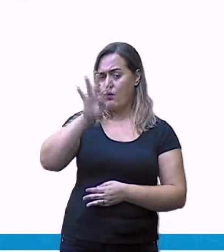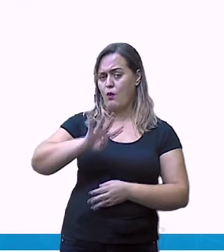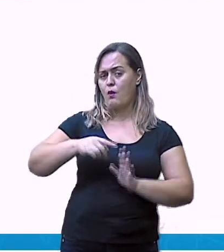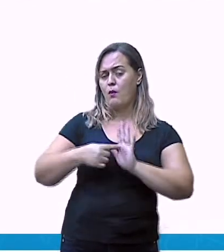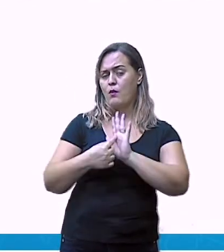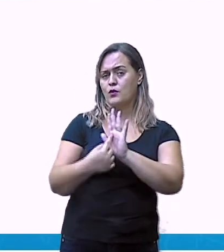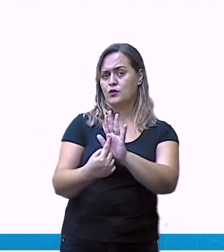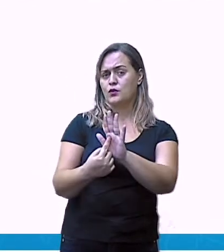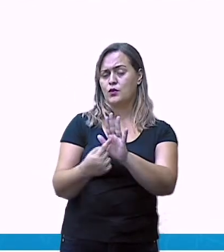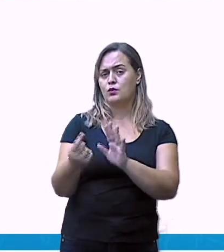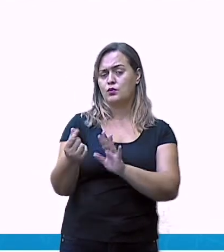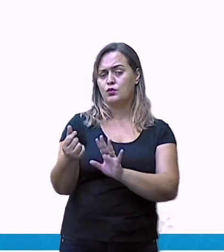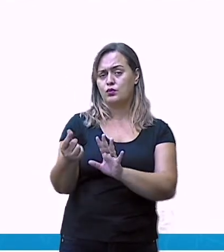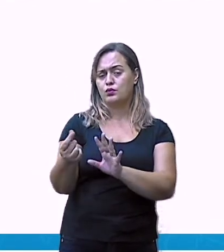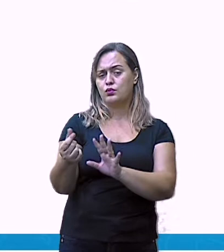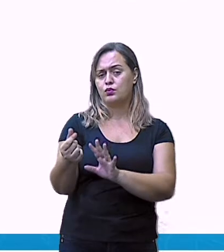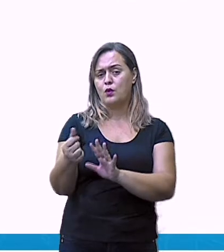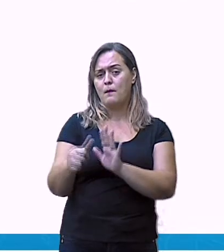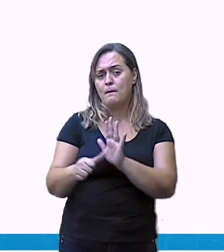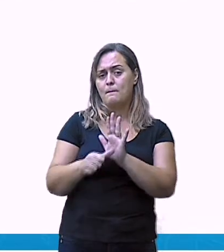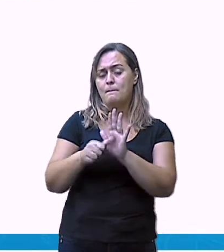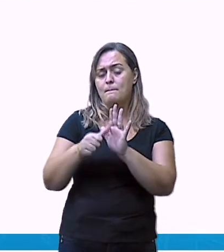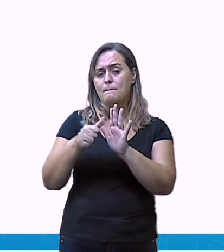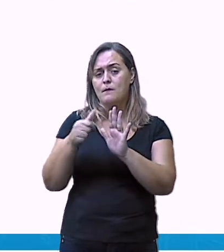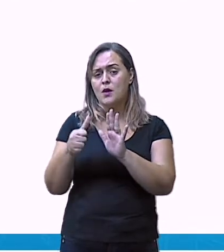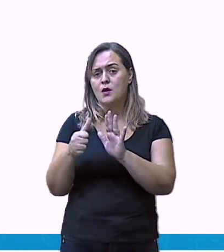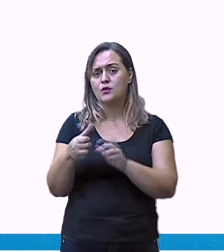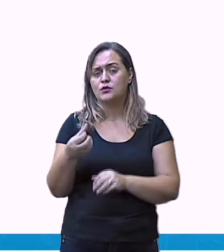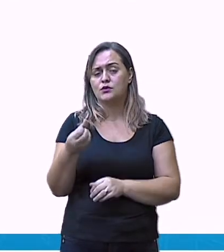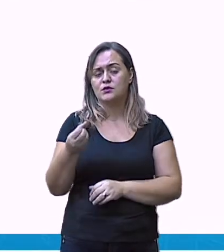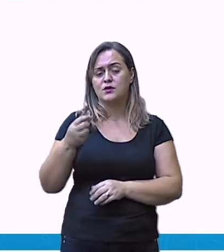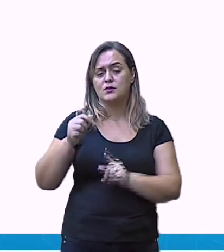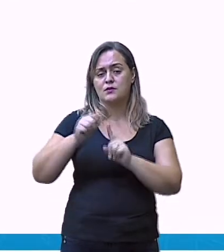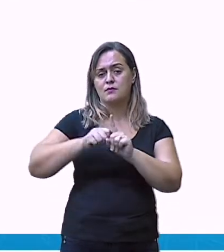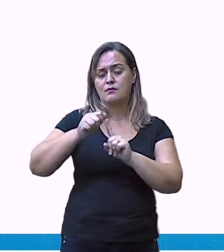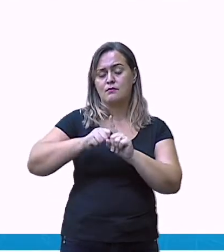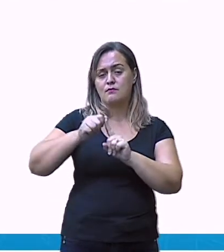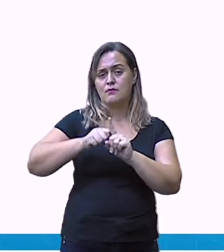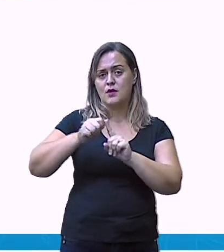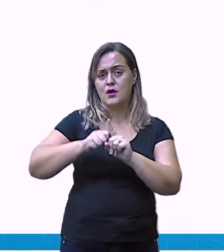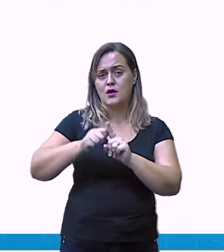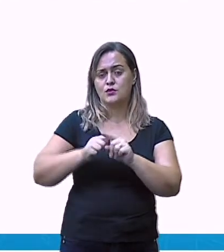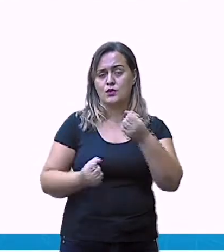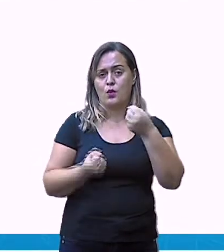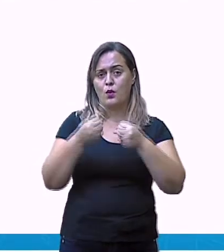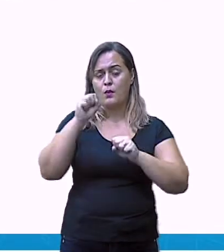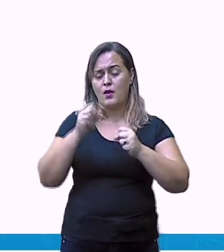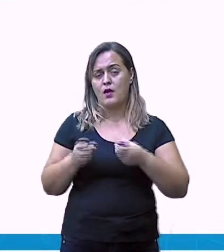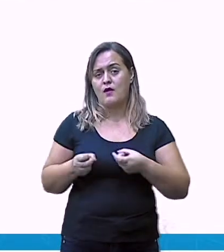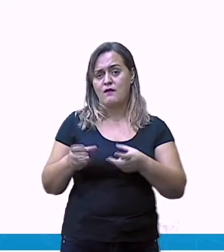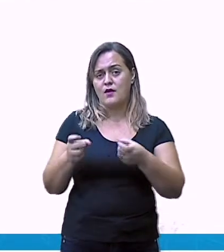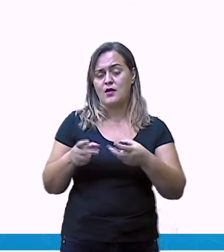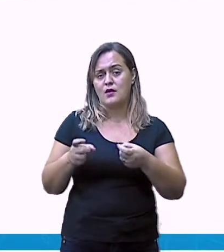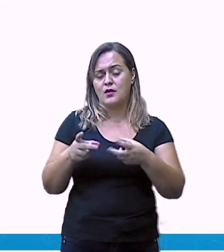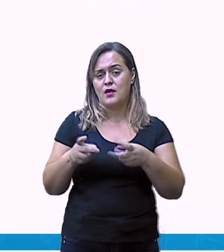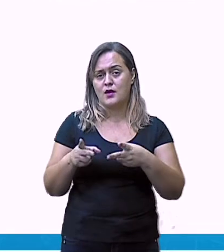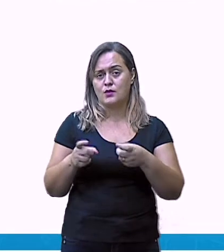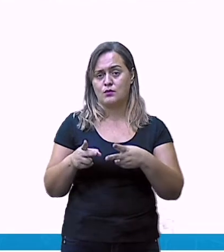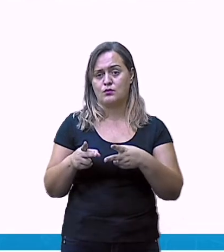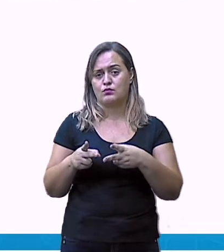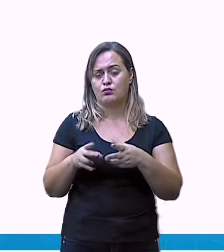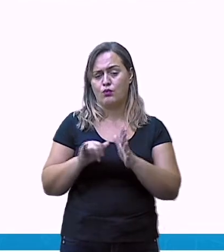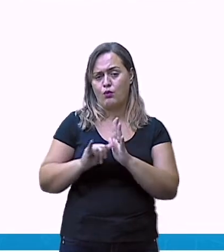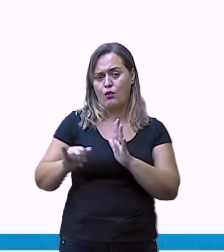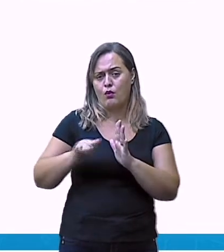do primeiro semestre de uma empresa com a venda de eletrodomésticos. Então, nós temos aqui